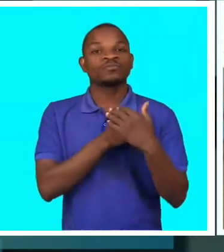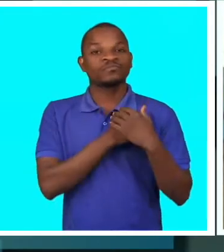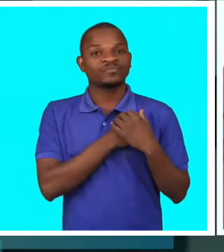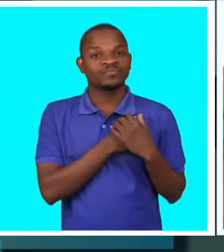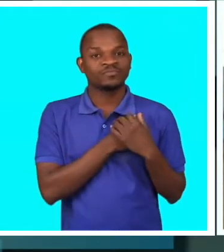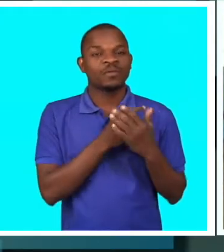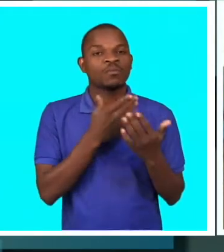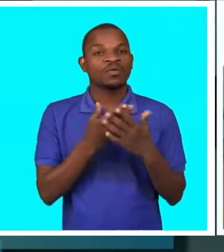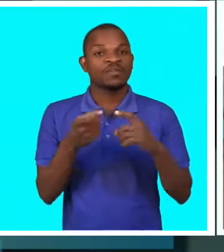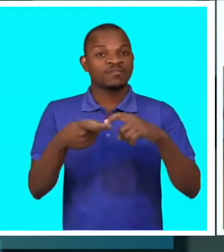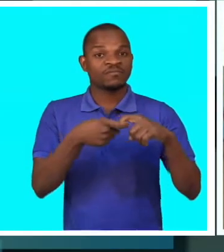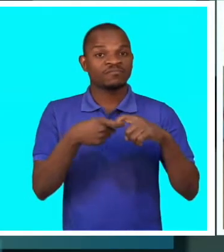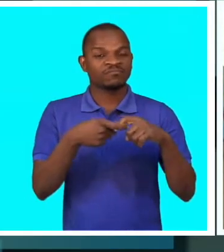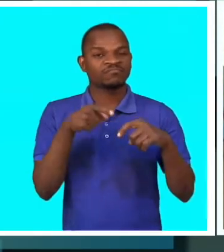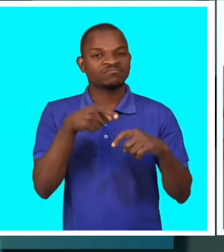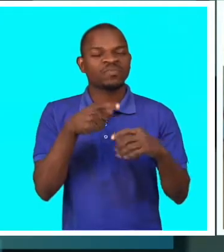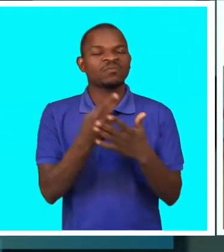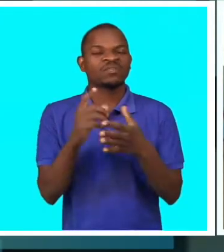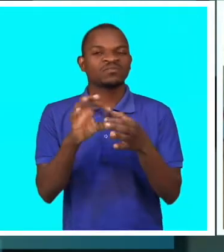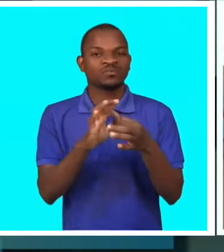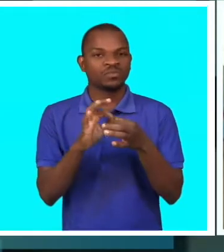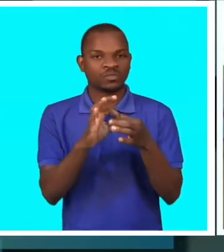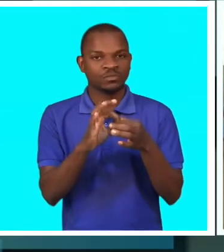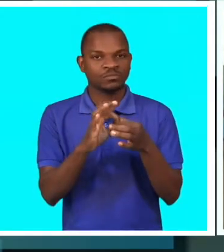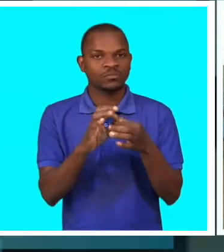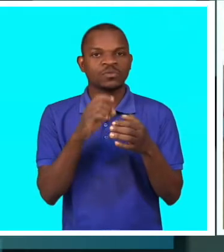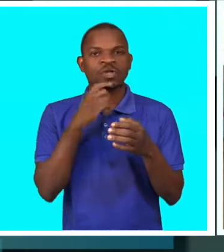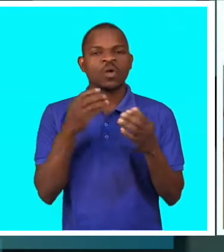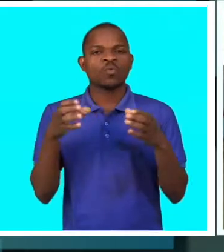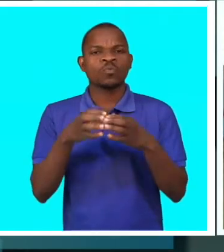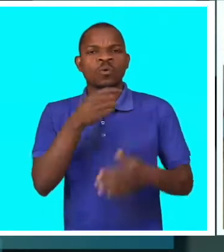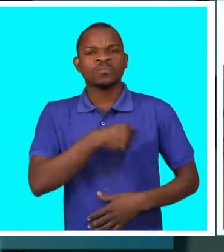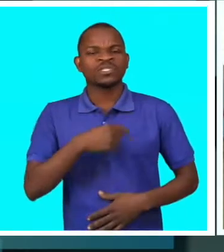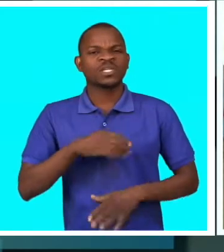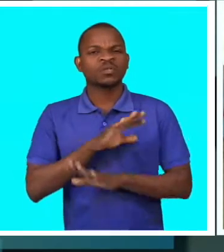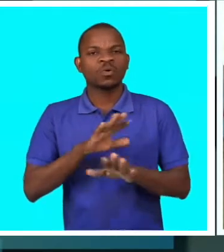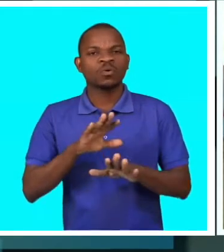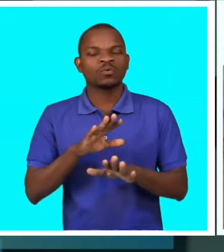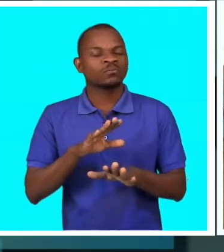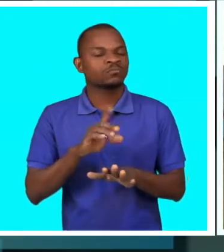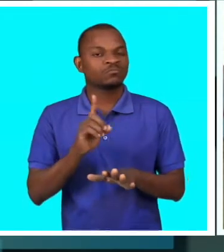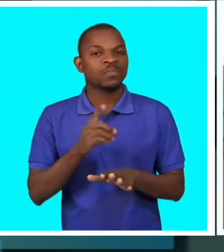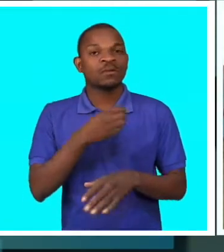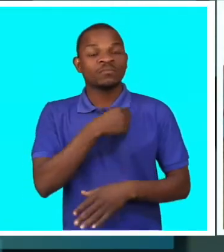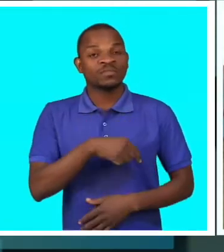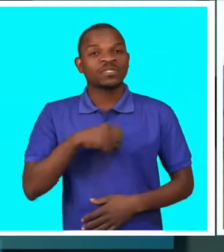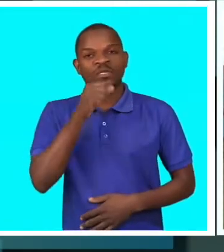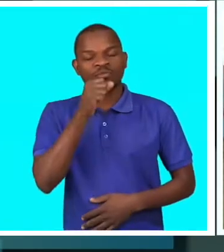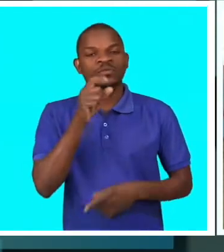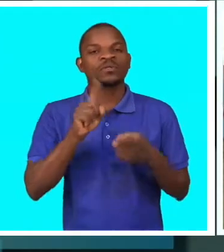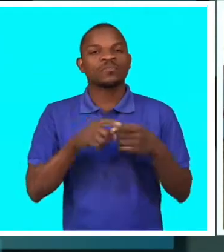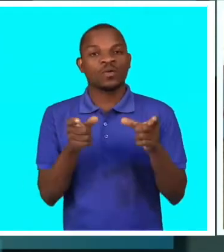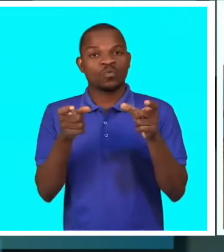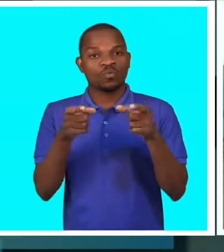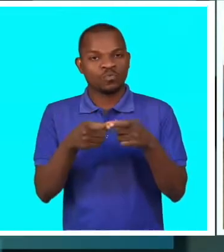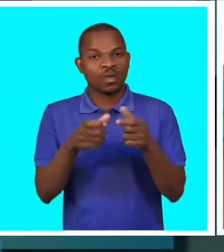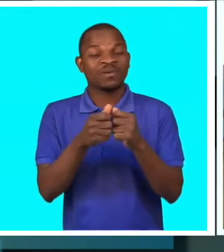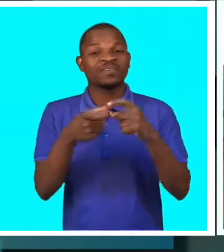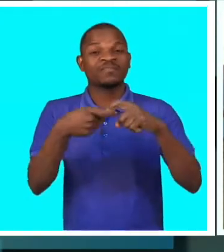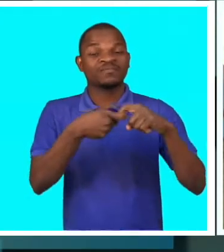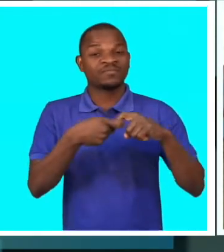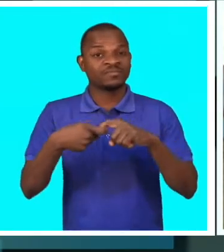amor. A família tem que estar unida. Não só Machacan, Machacan é música porque também é um clube. Mas